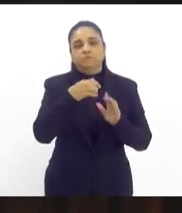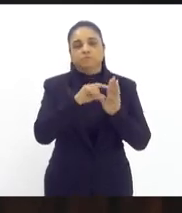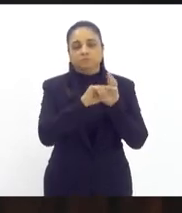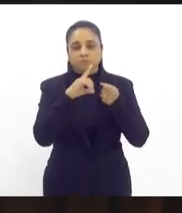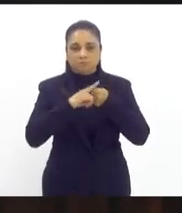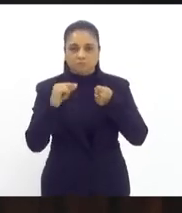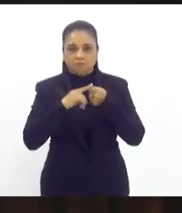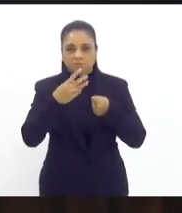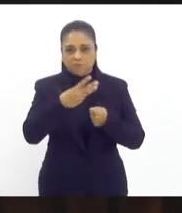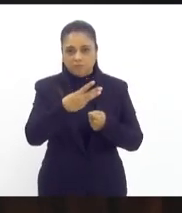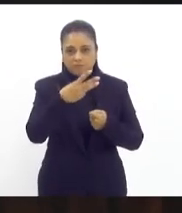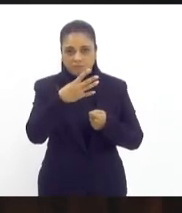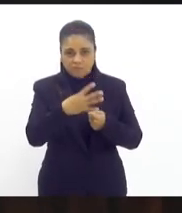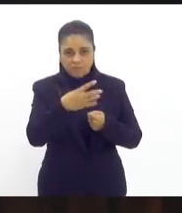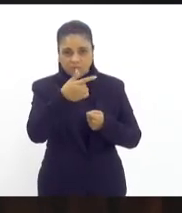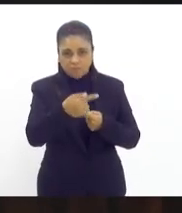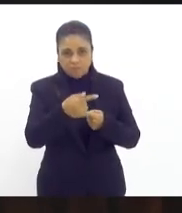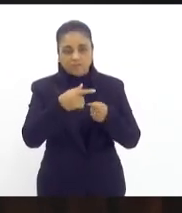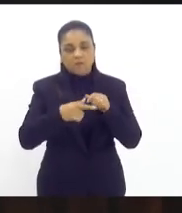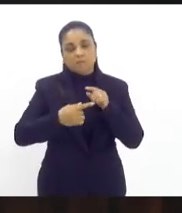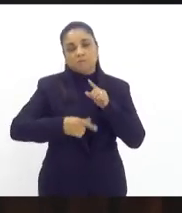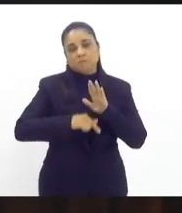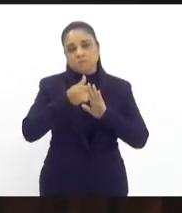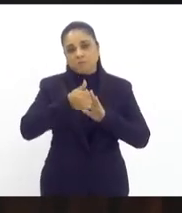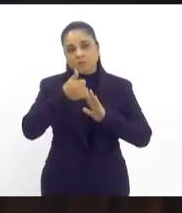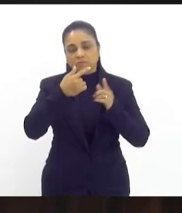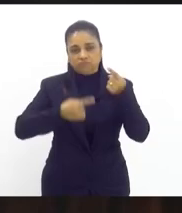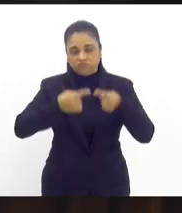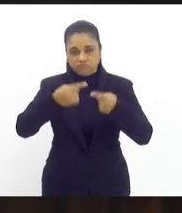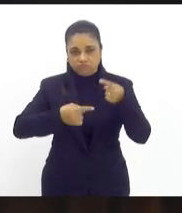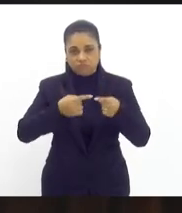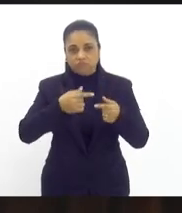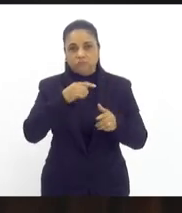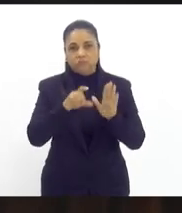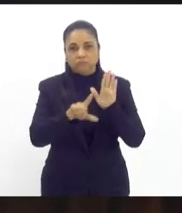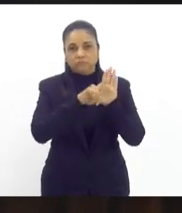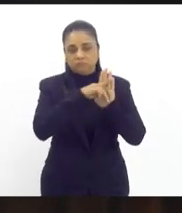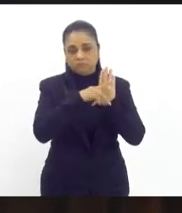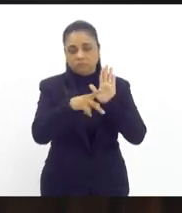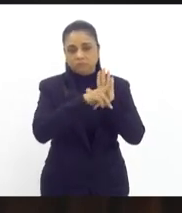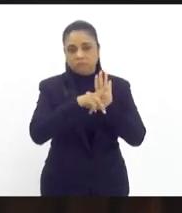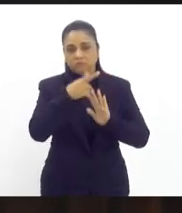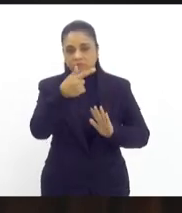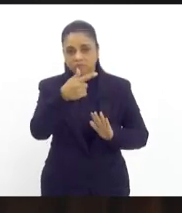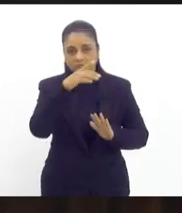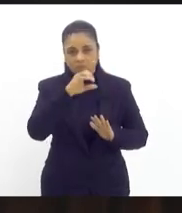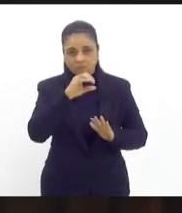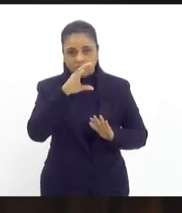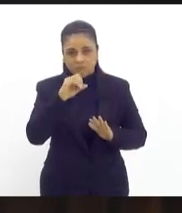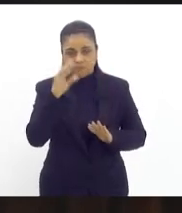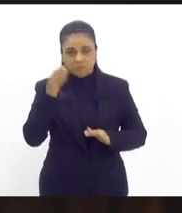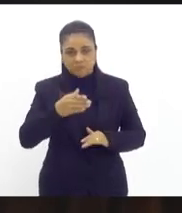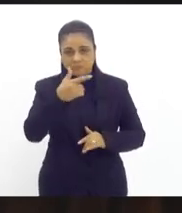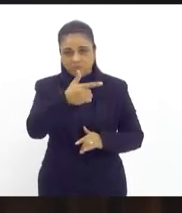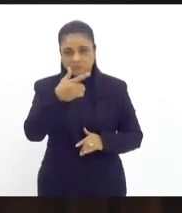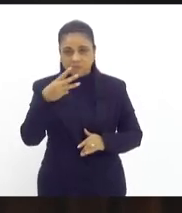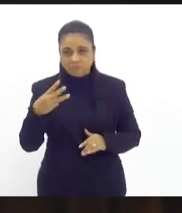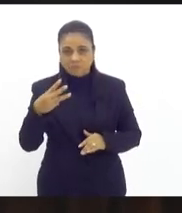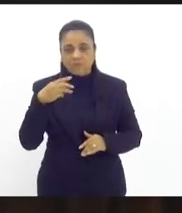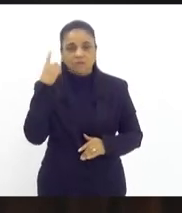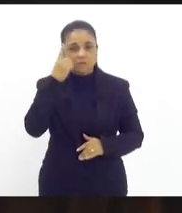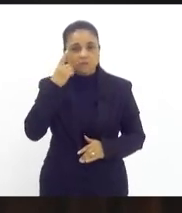intramitações ordinária em primeira discussão projeto de lei número 700 de 2023 de autoria da deputada